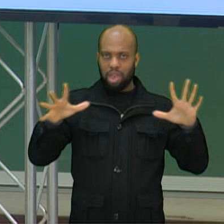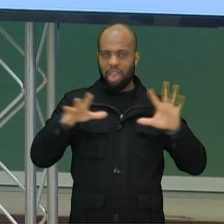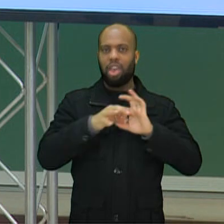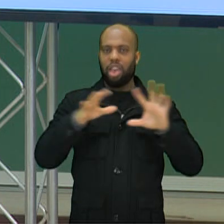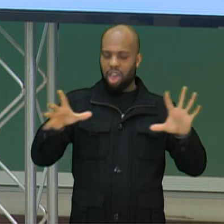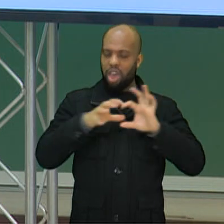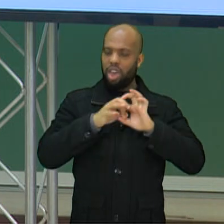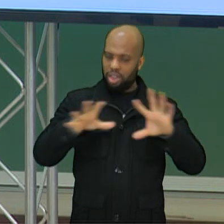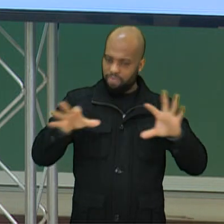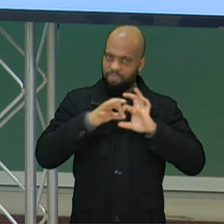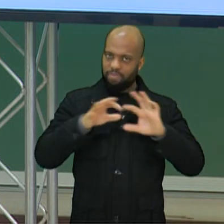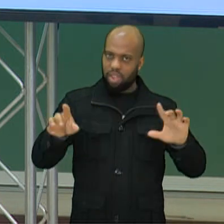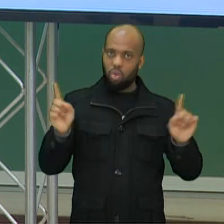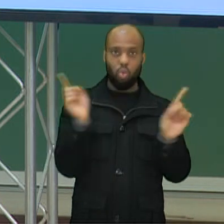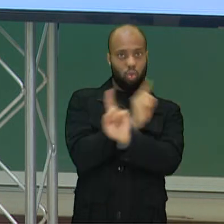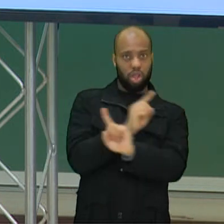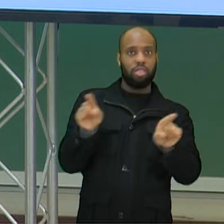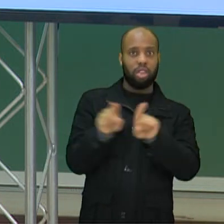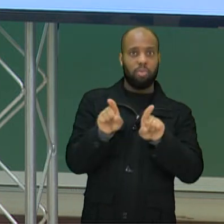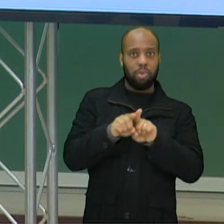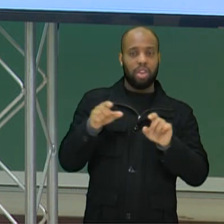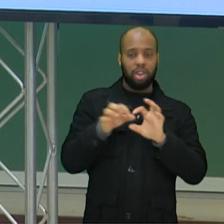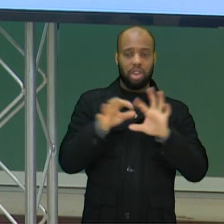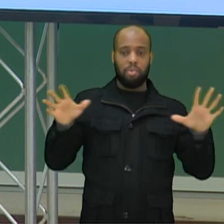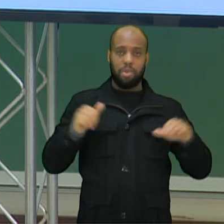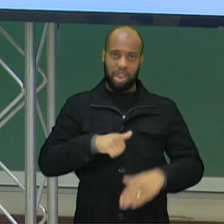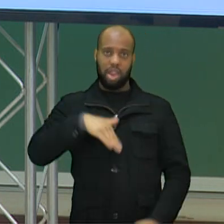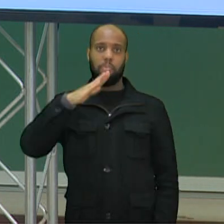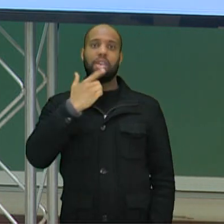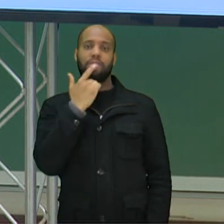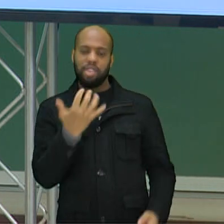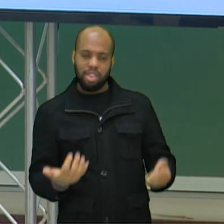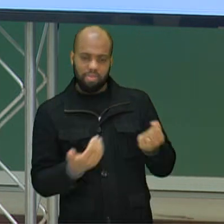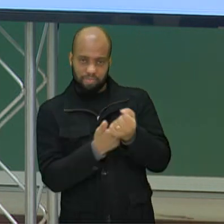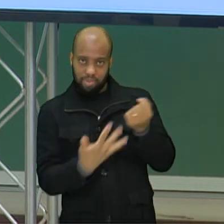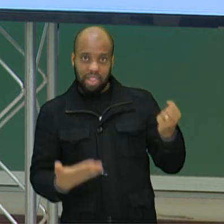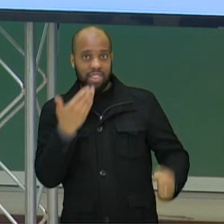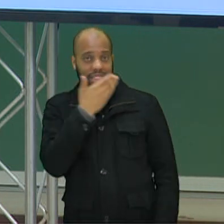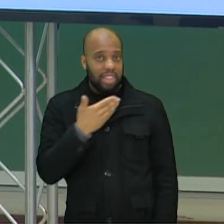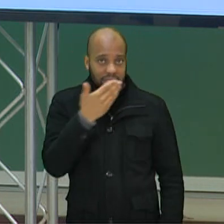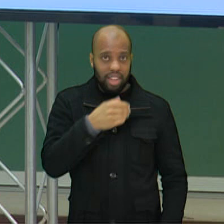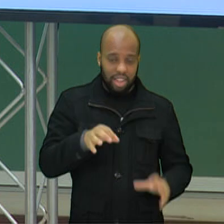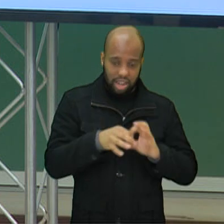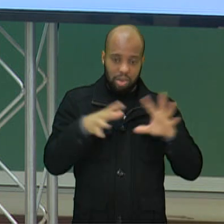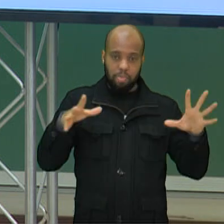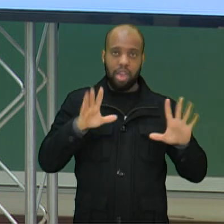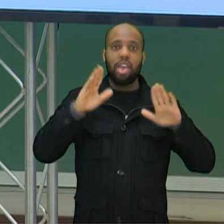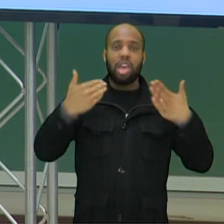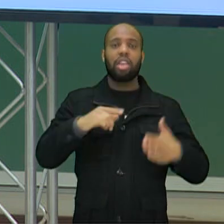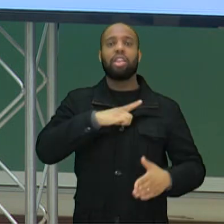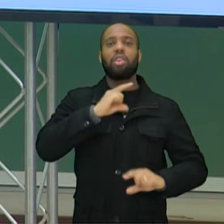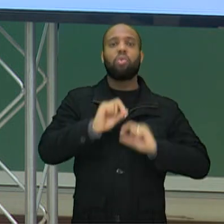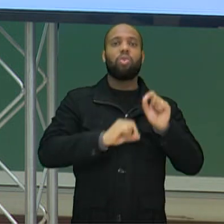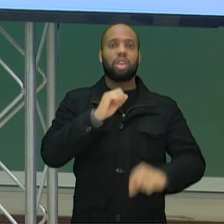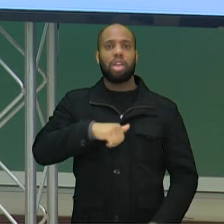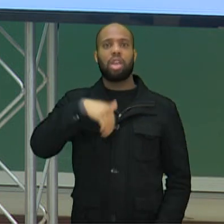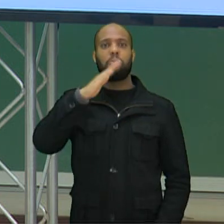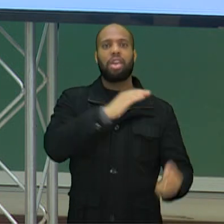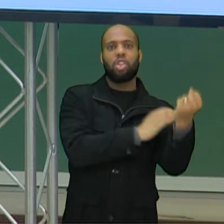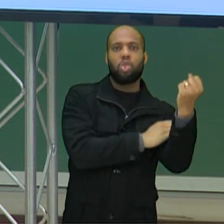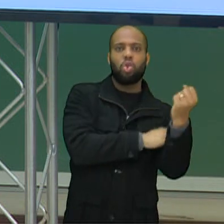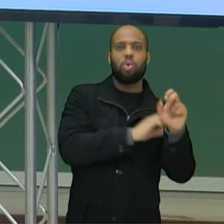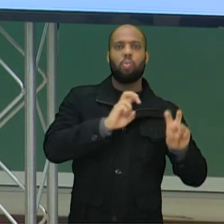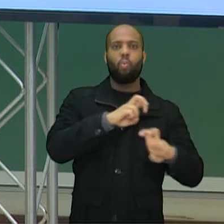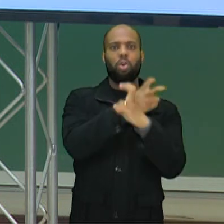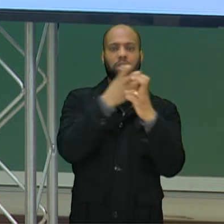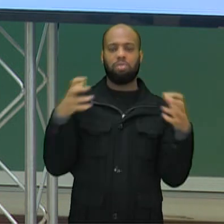vou liberando mais glicose no sangue, eu aumento a disponibilidade para a musculatura